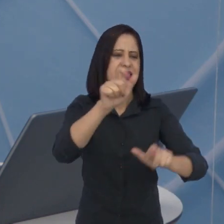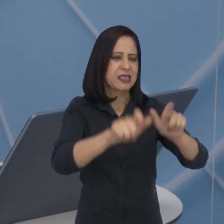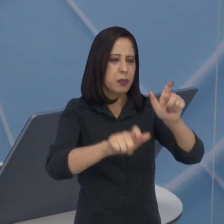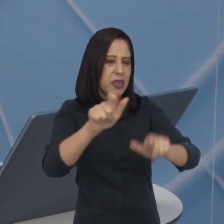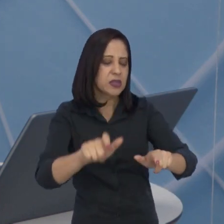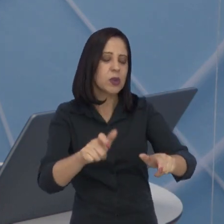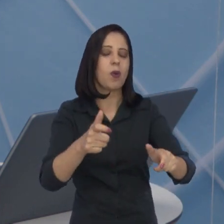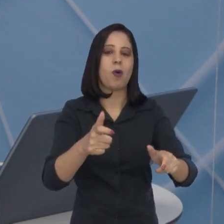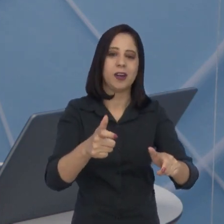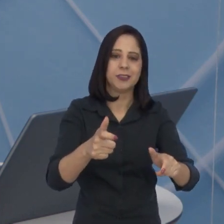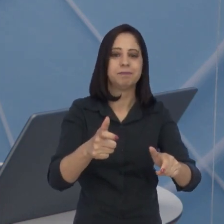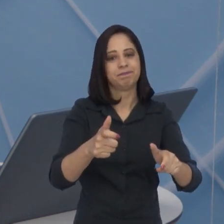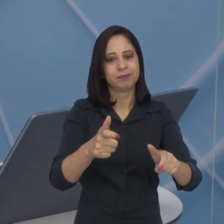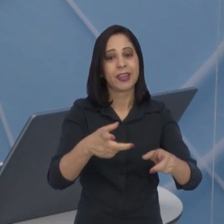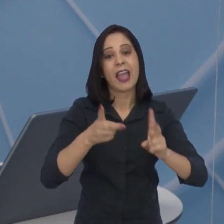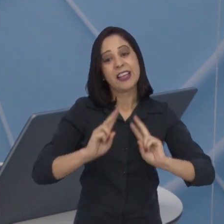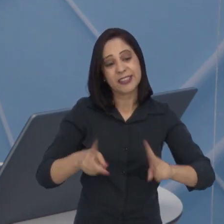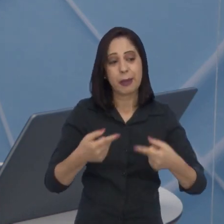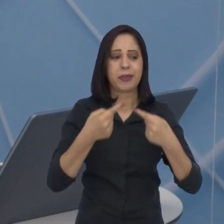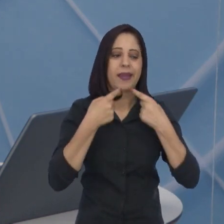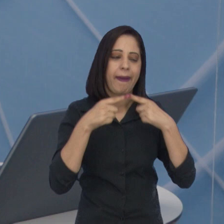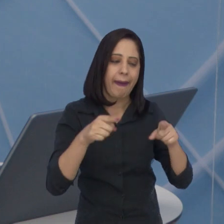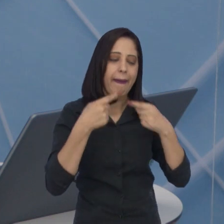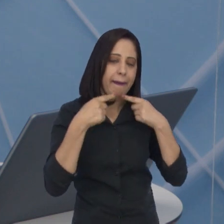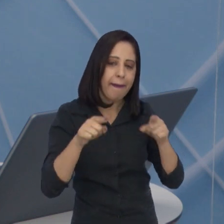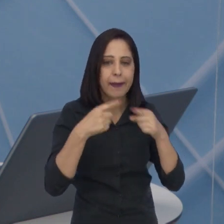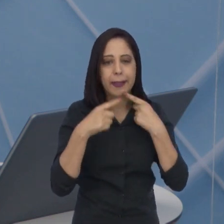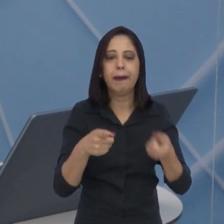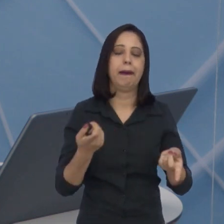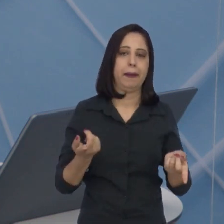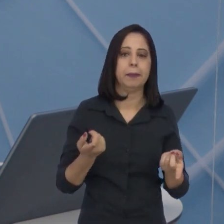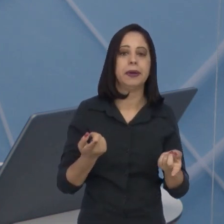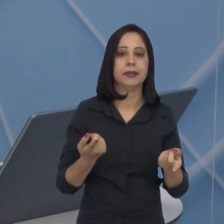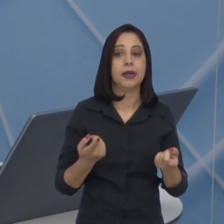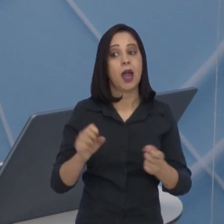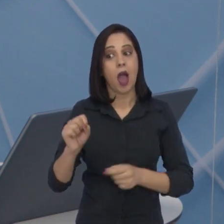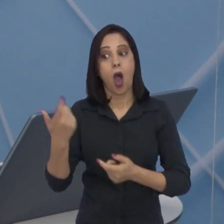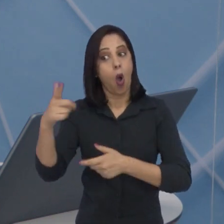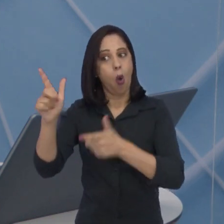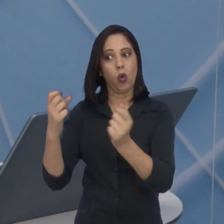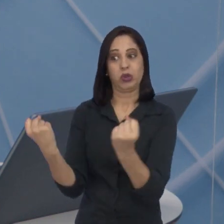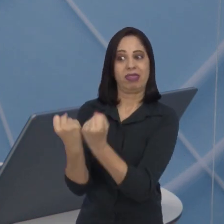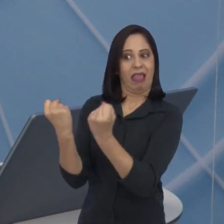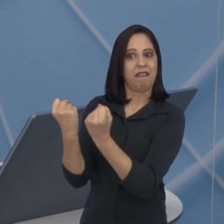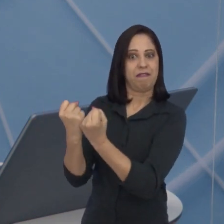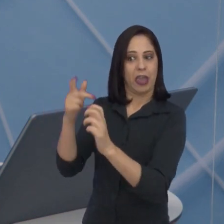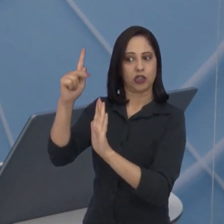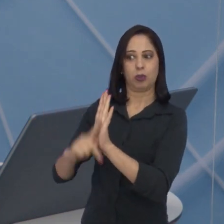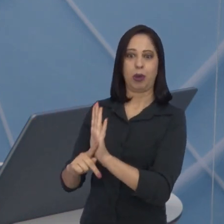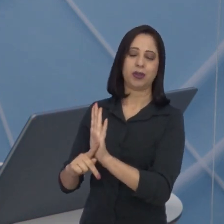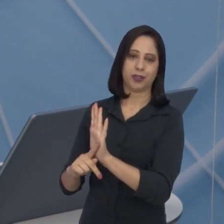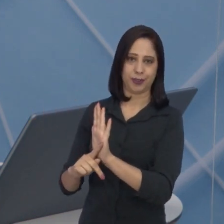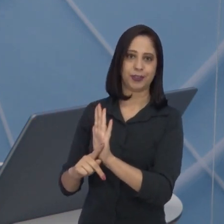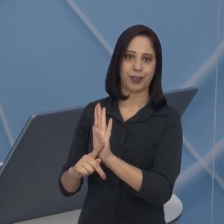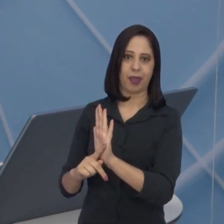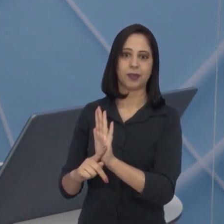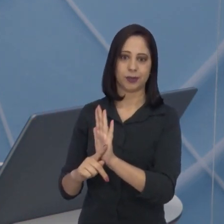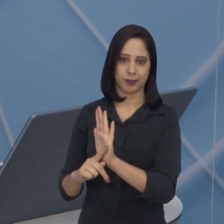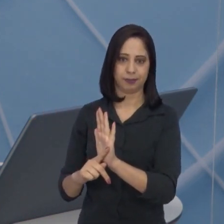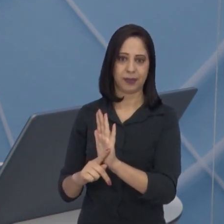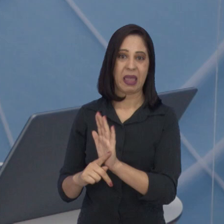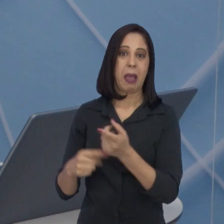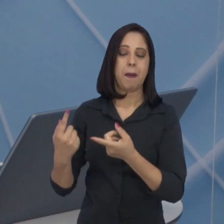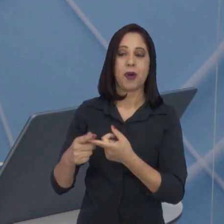pessoas falam, né, que o programa, defendem o programa, outros acreditam que ele não supriu a questão do